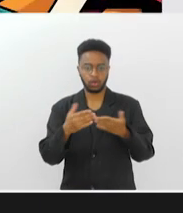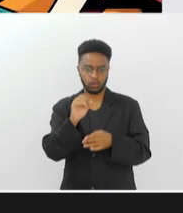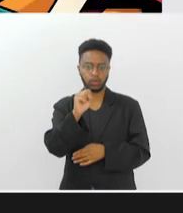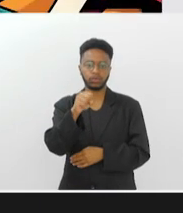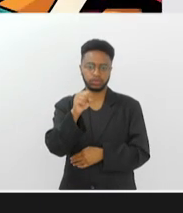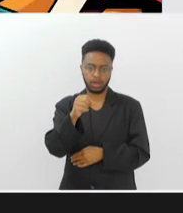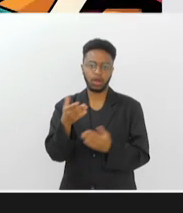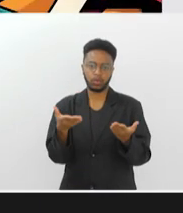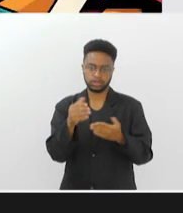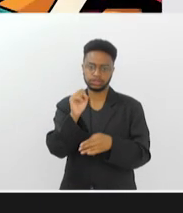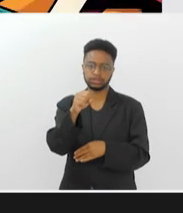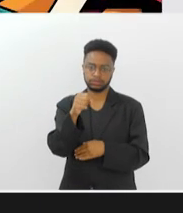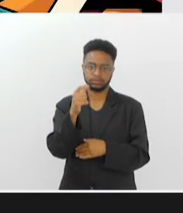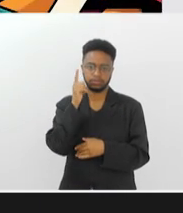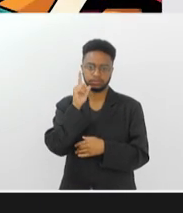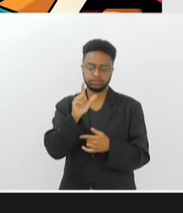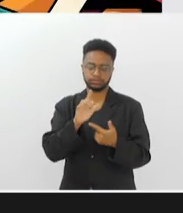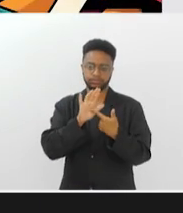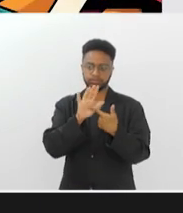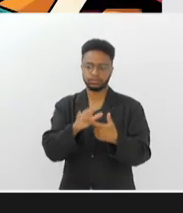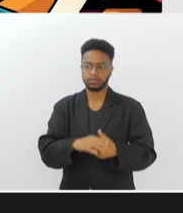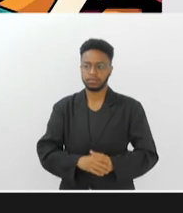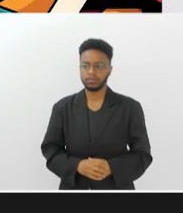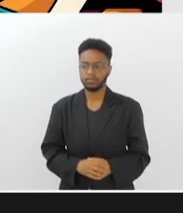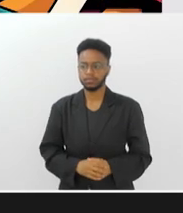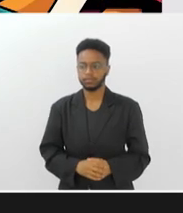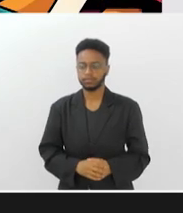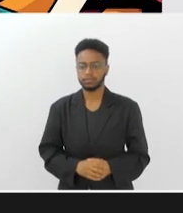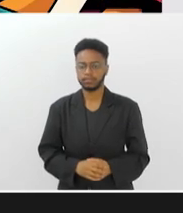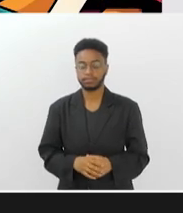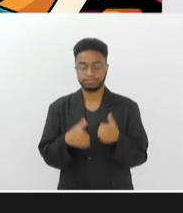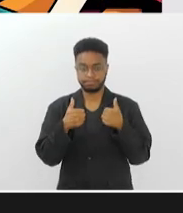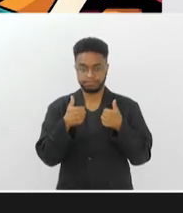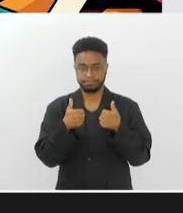agora? Agora sim. Ah, ok, muito bem.